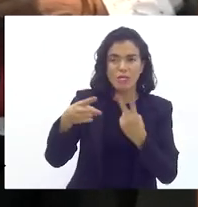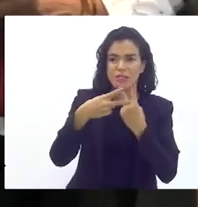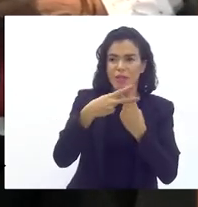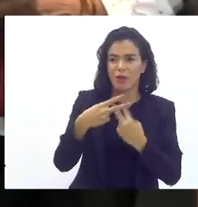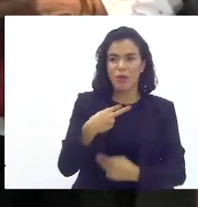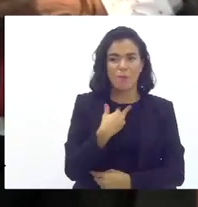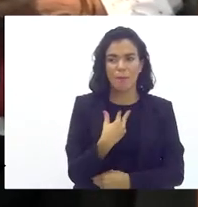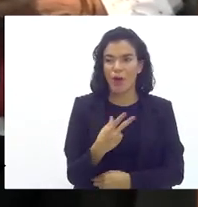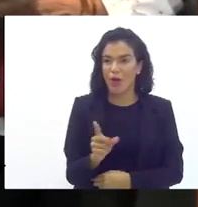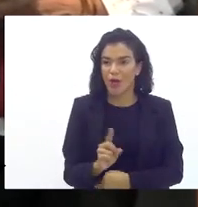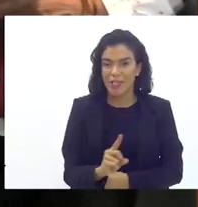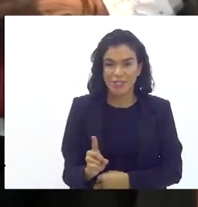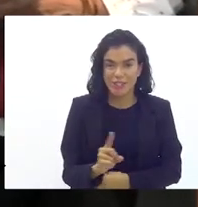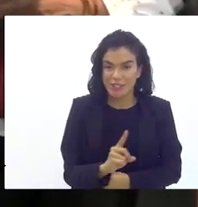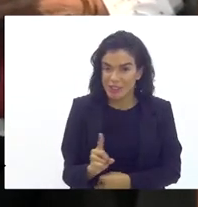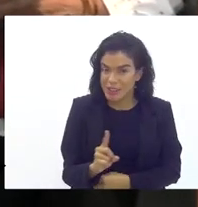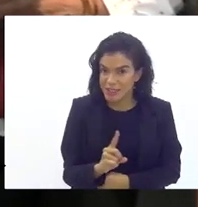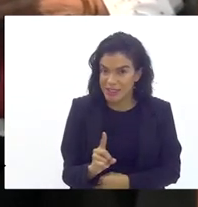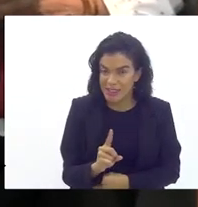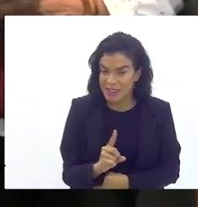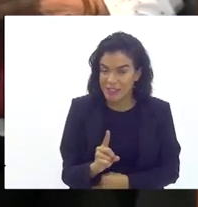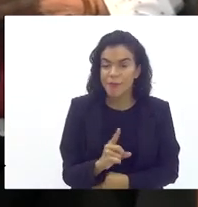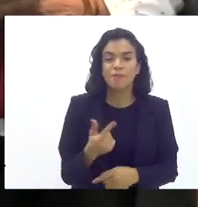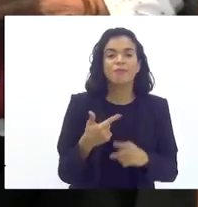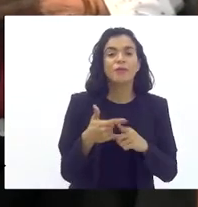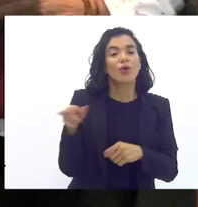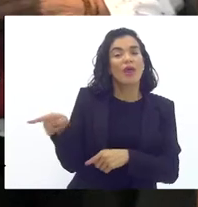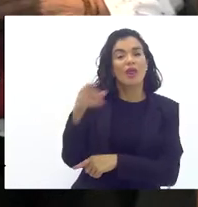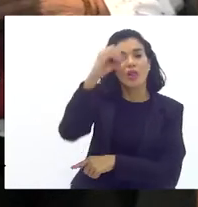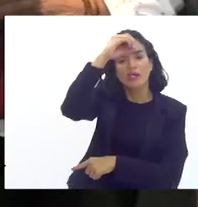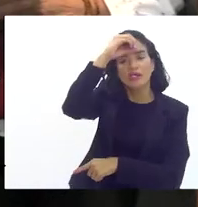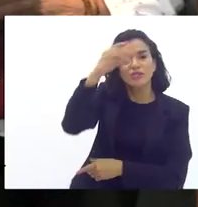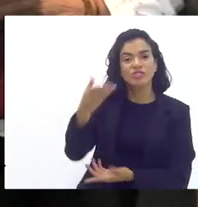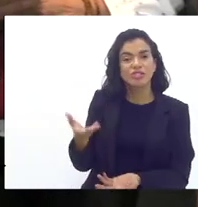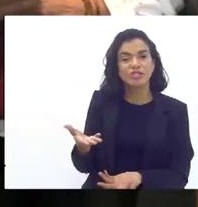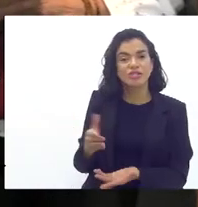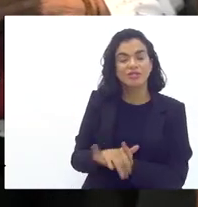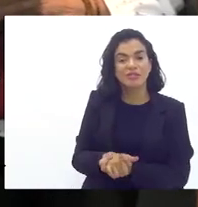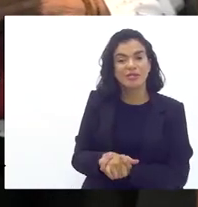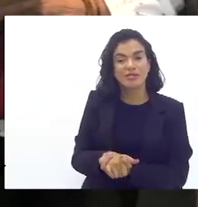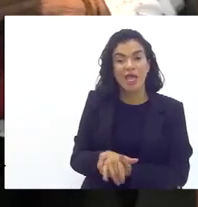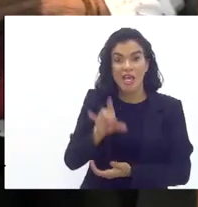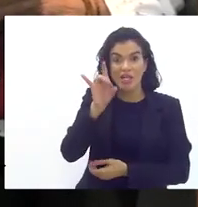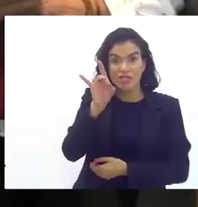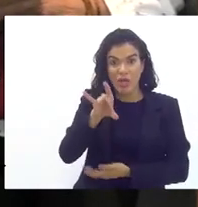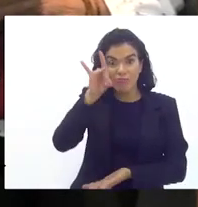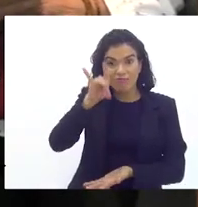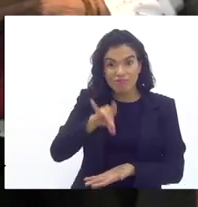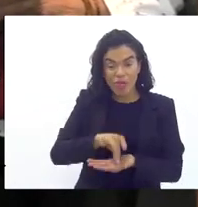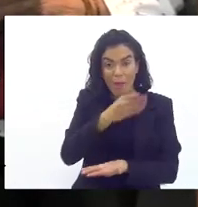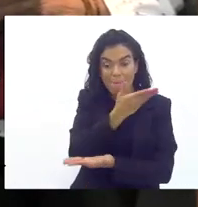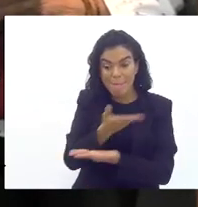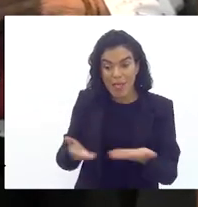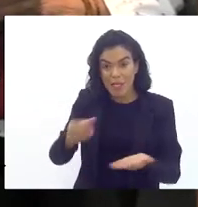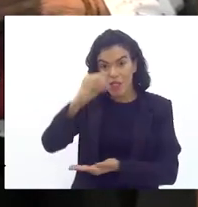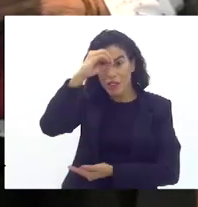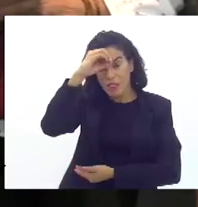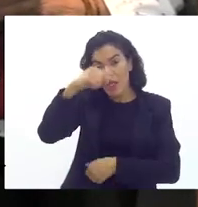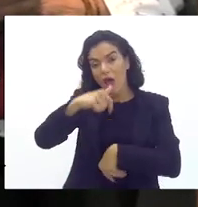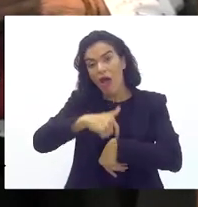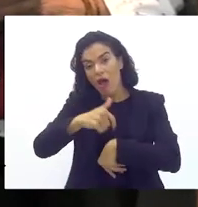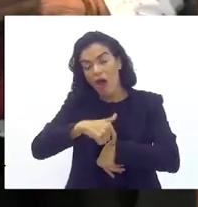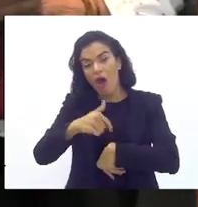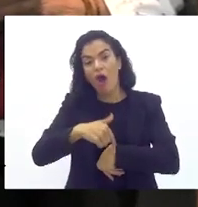inicialmente não pode porque ele é inocente ele só vai ser perder essa sua inocência depois